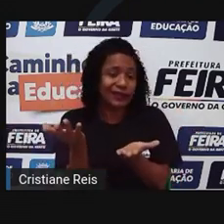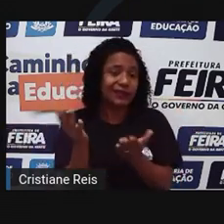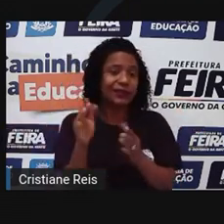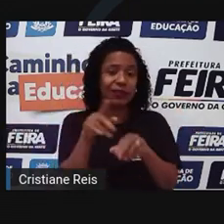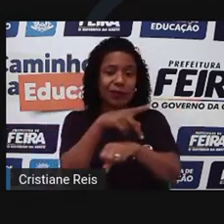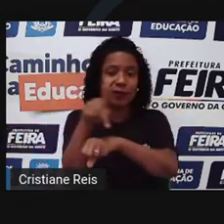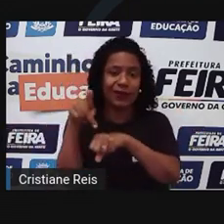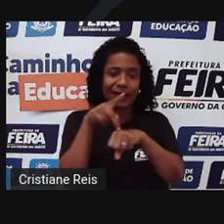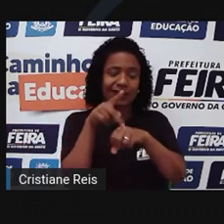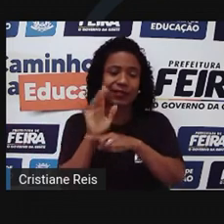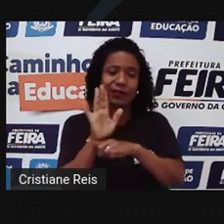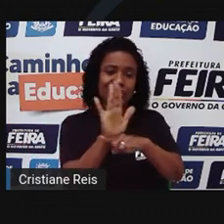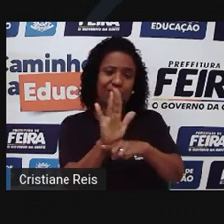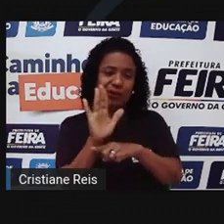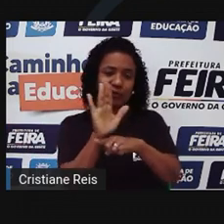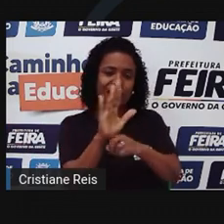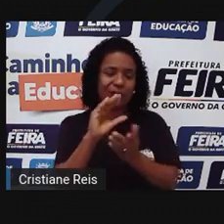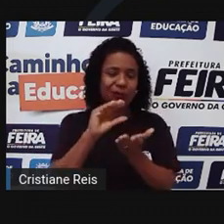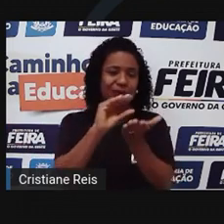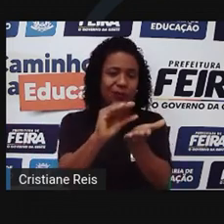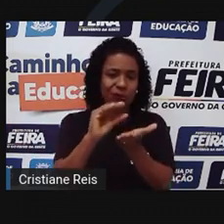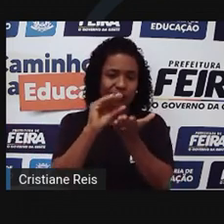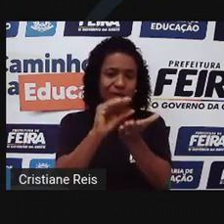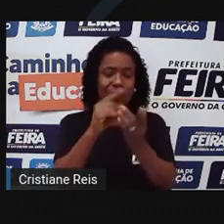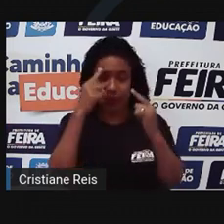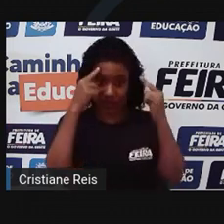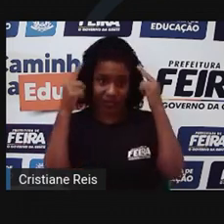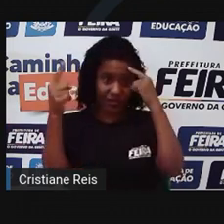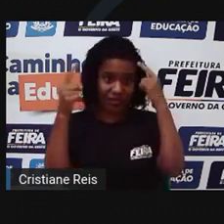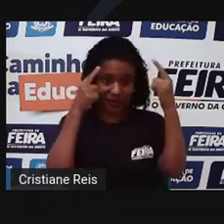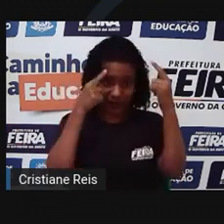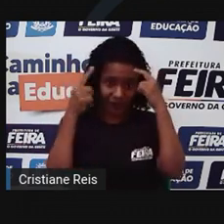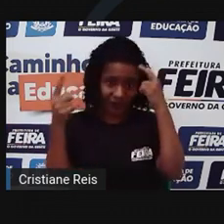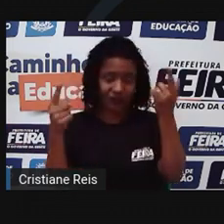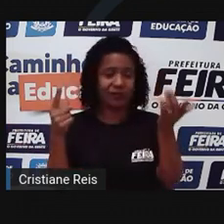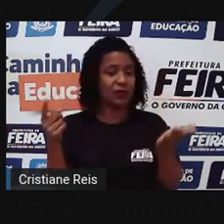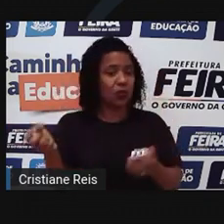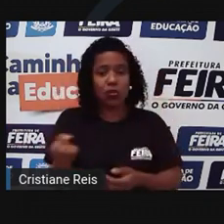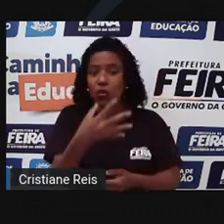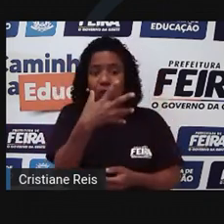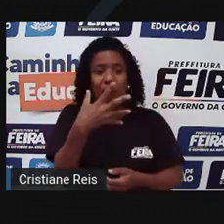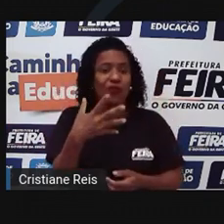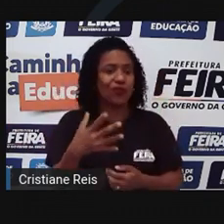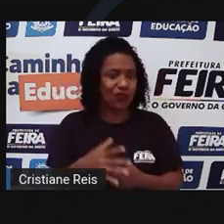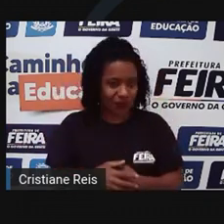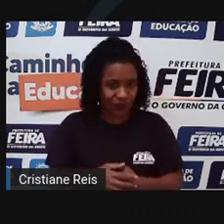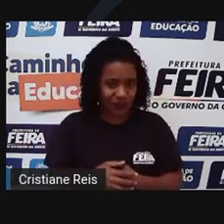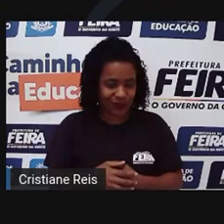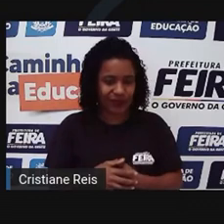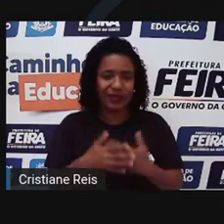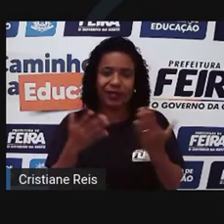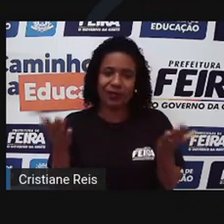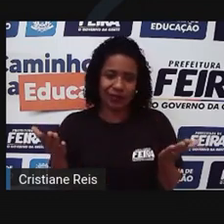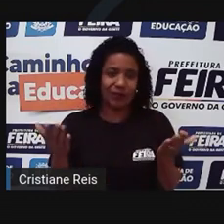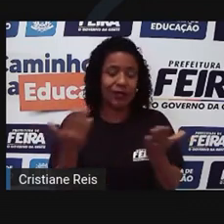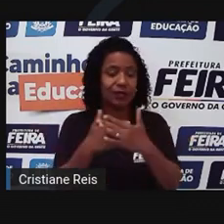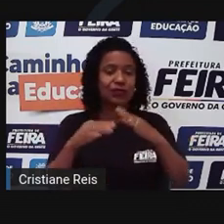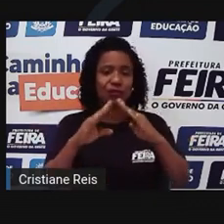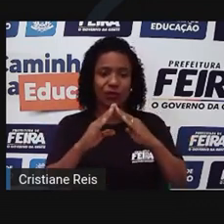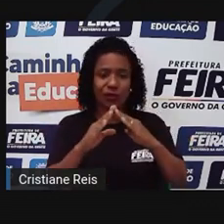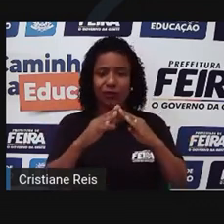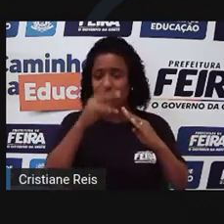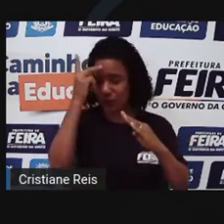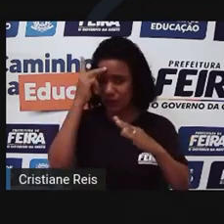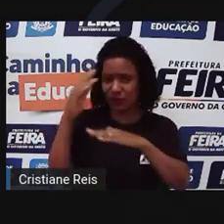que deixa de contribuir com produtividade, com ideias, com inovações... que você tem muito na escola pública, pessoas